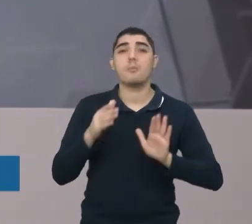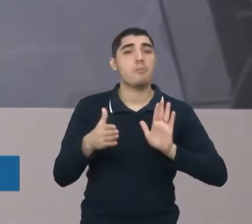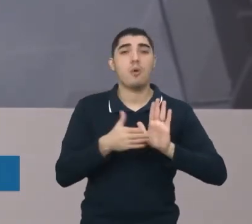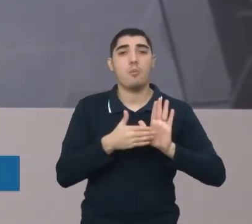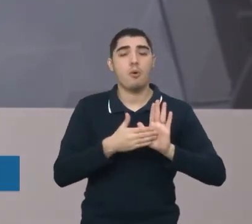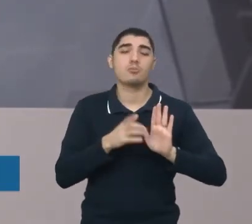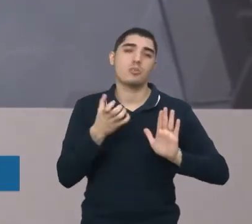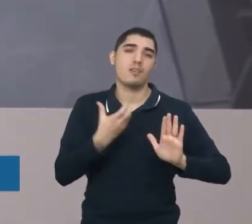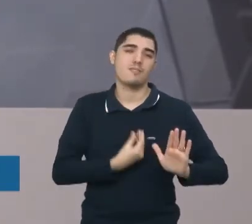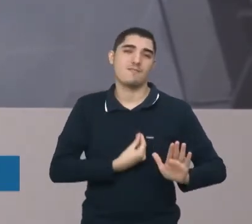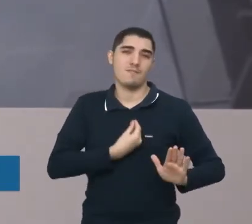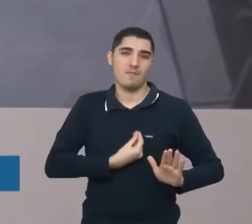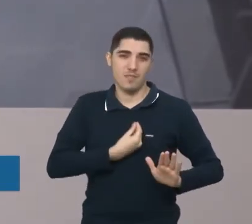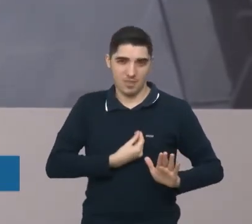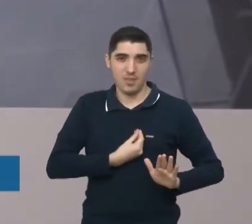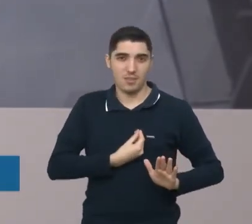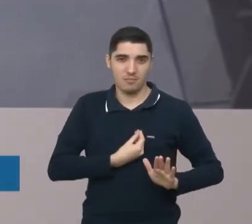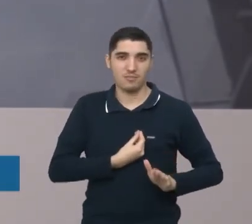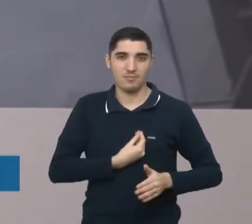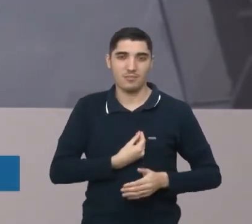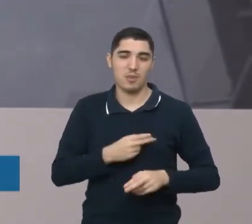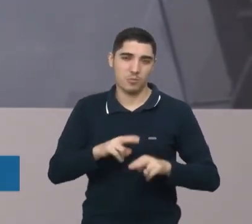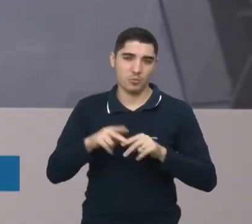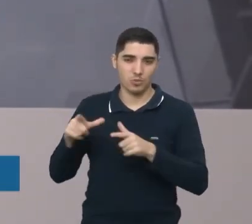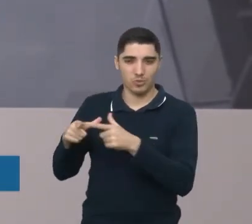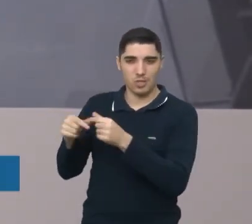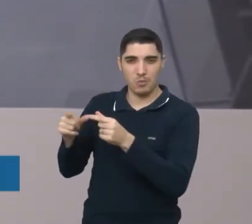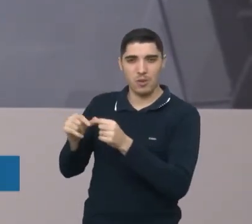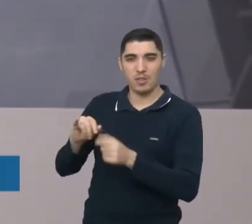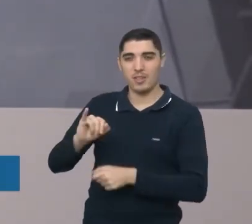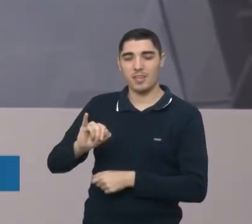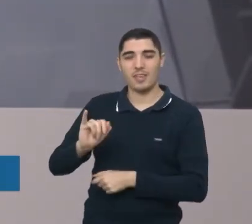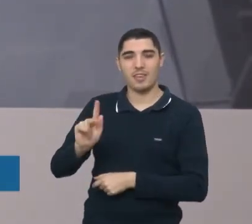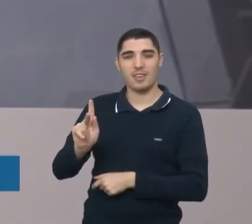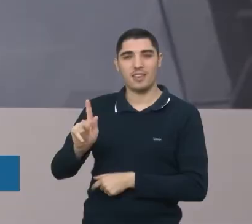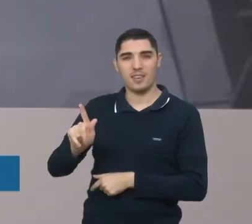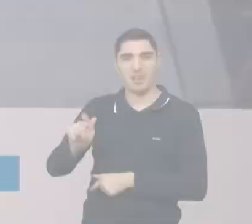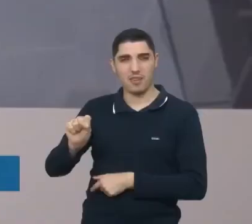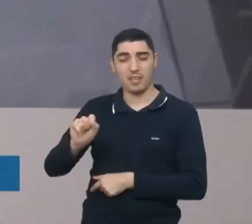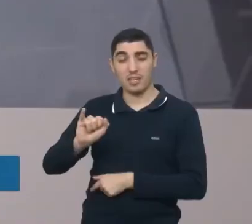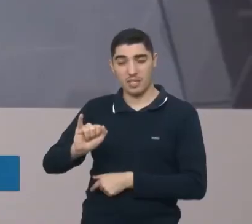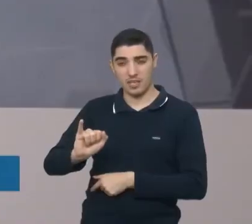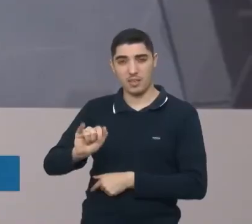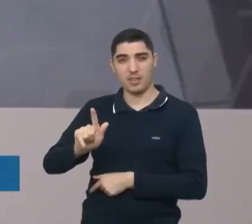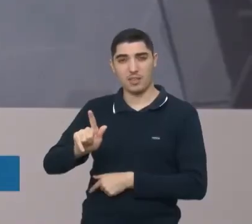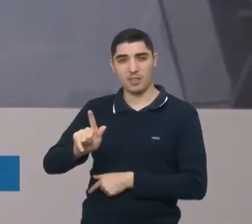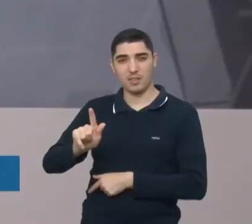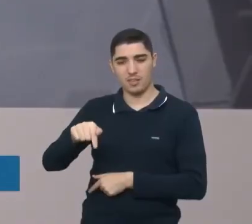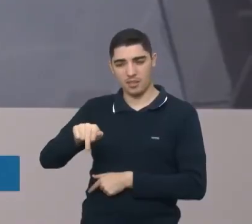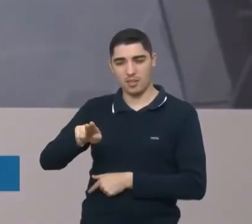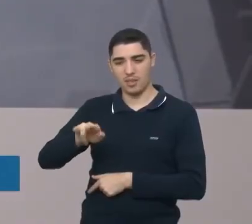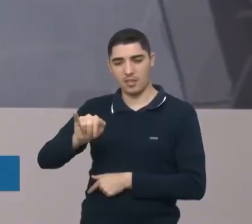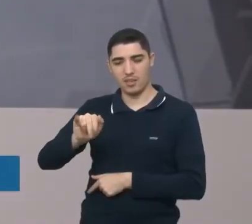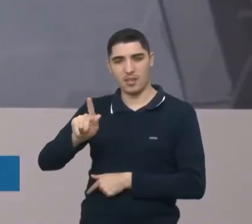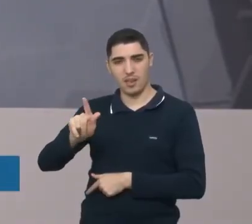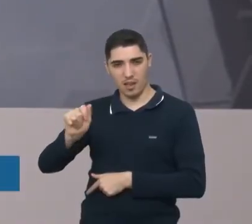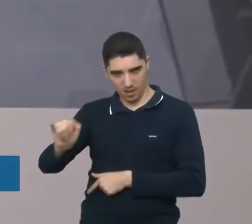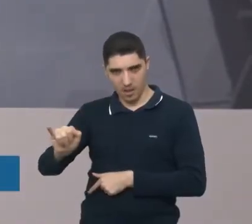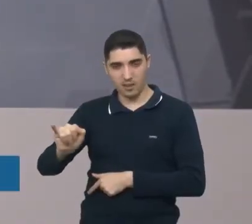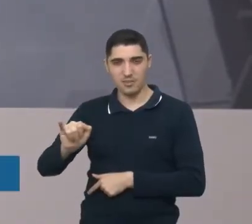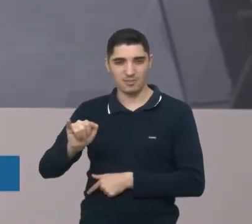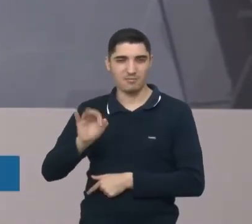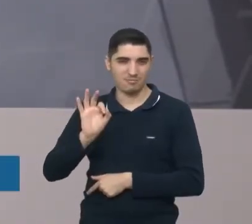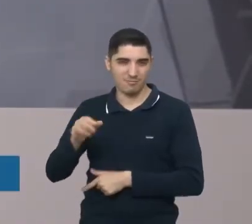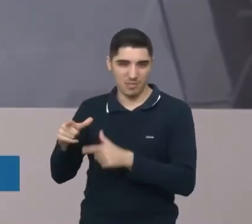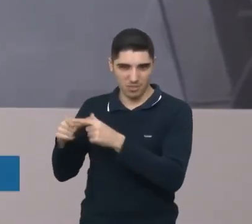vida, Ikigai, em japonês, de vencer os desafios da vida. Assim procedendo, com